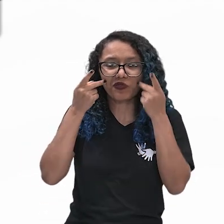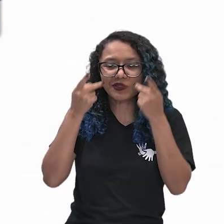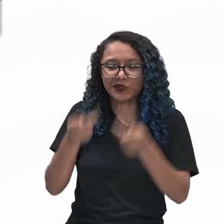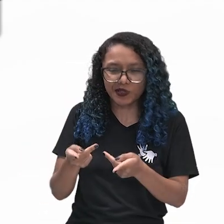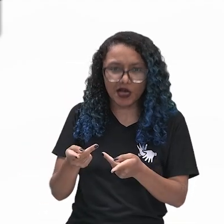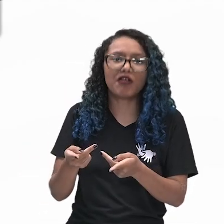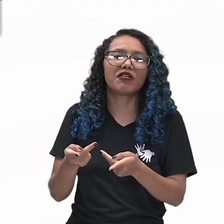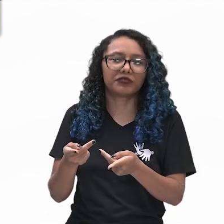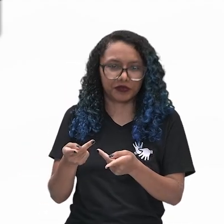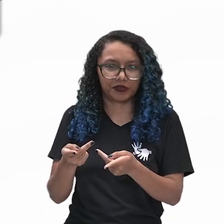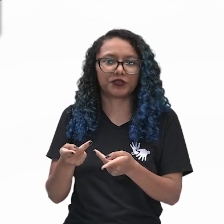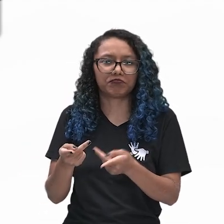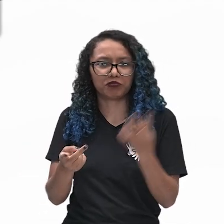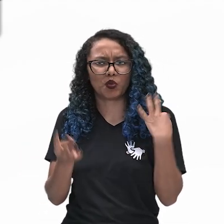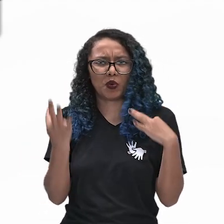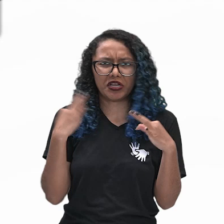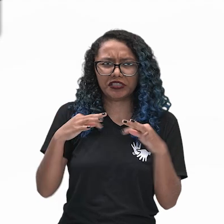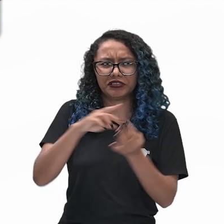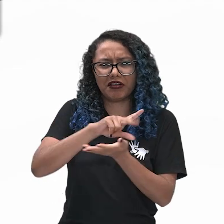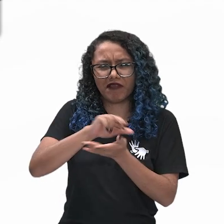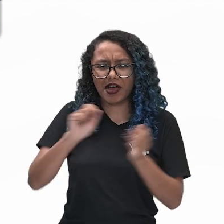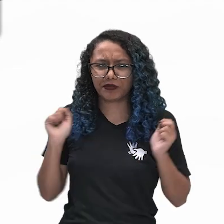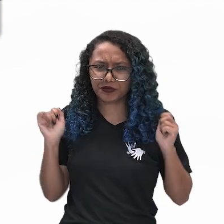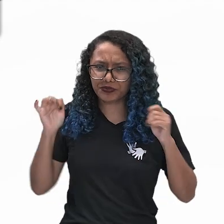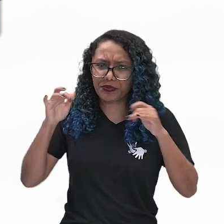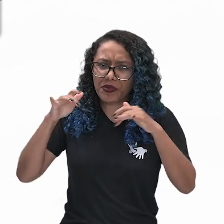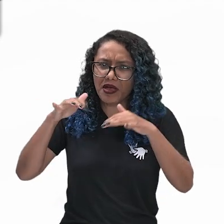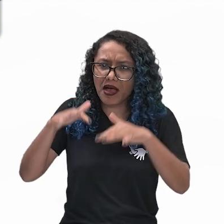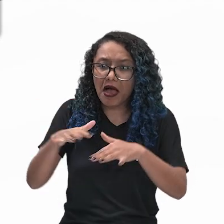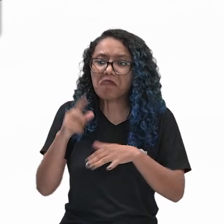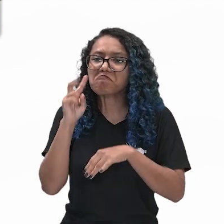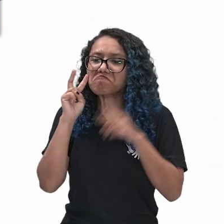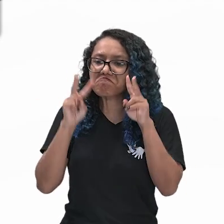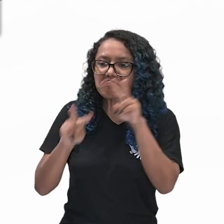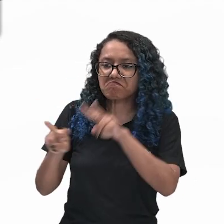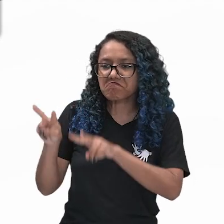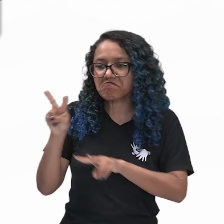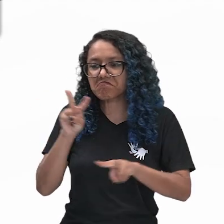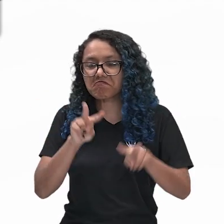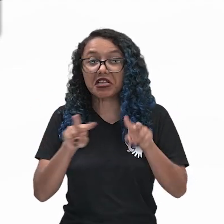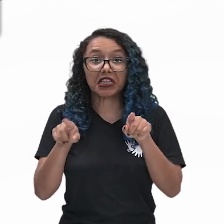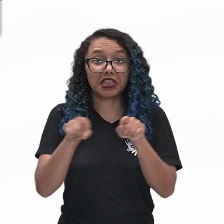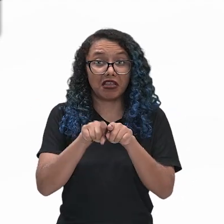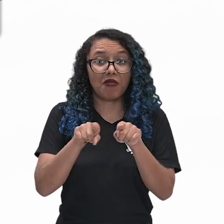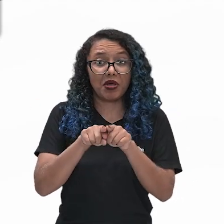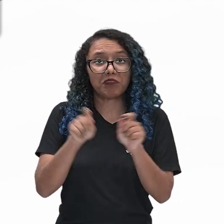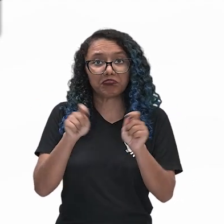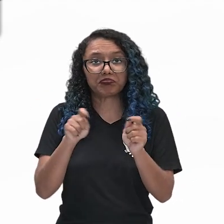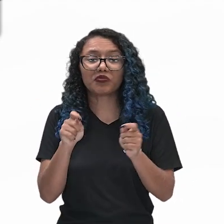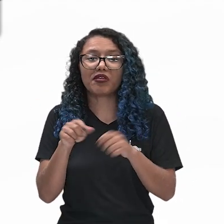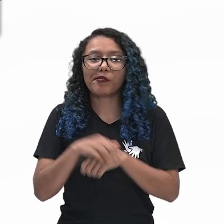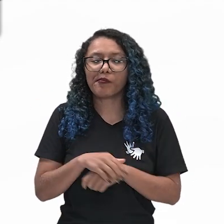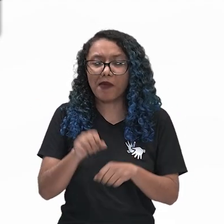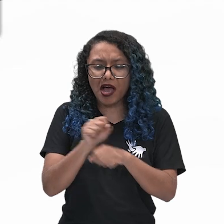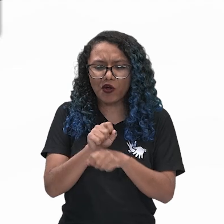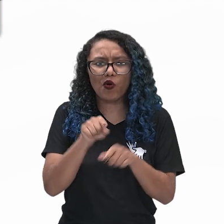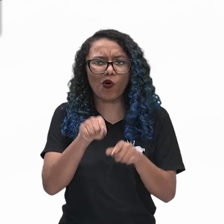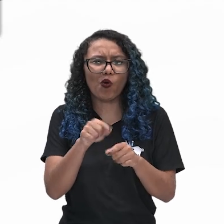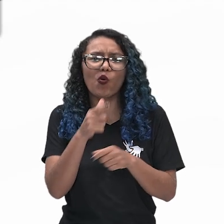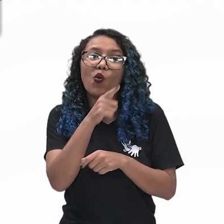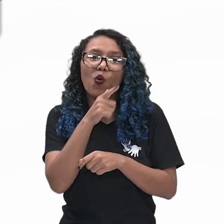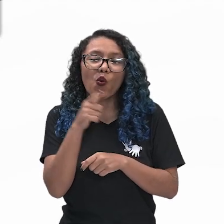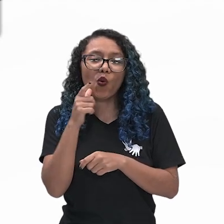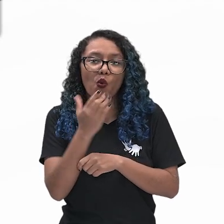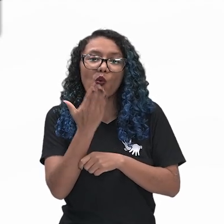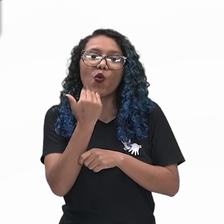turistas, foram lá conferir o resultado, além de parar para fazer uma boquinha no polo gastronômico que